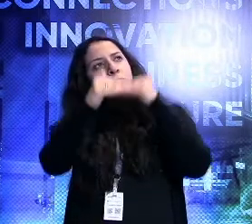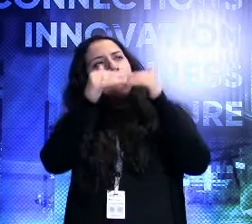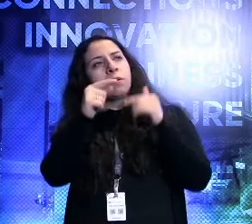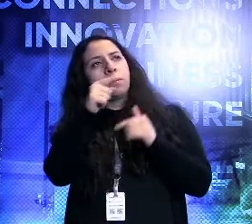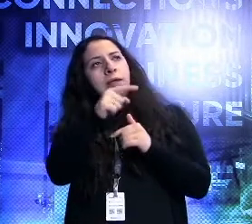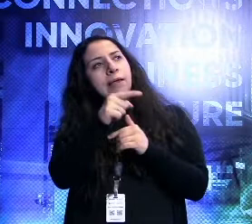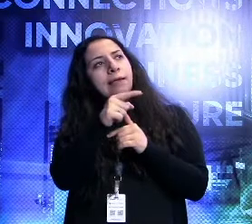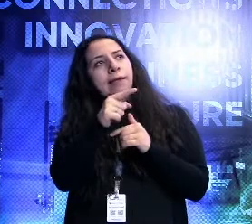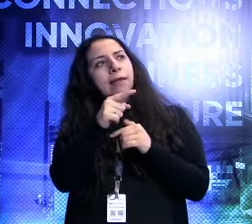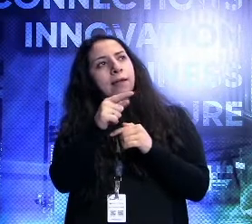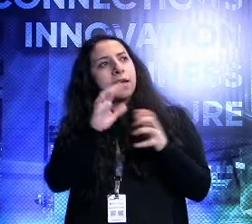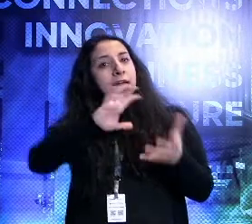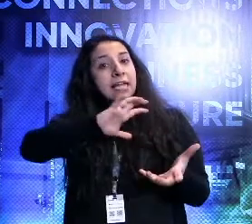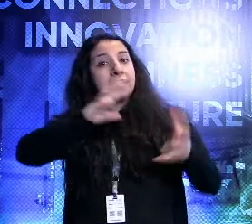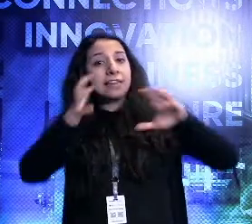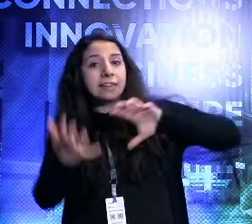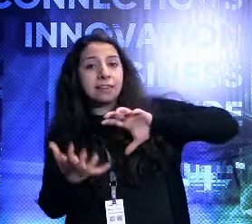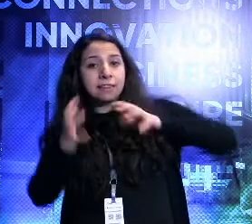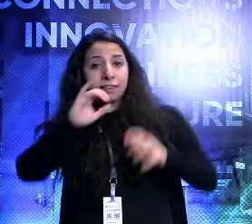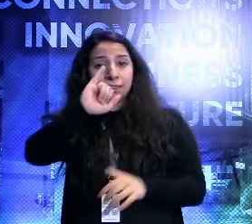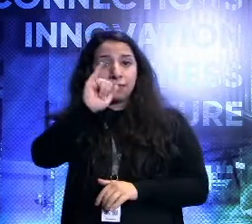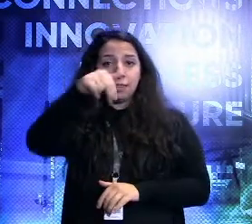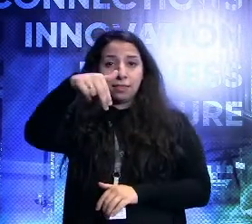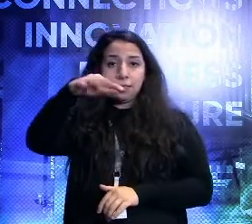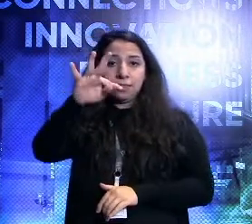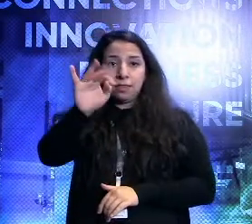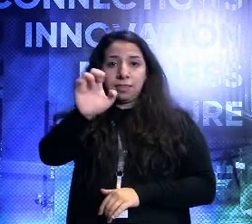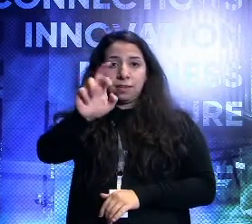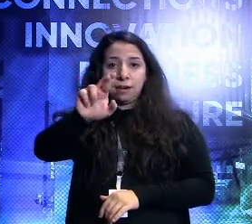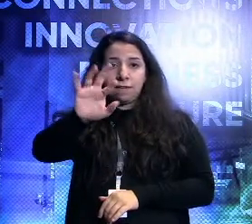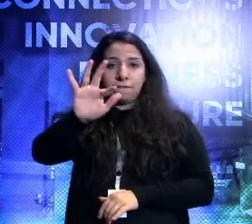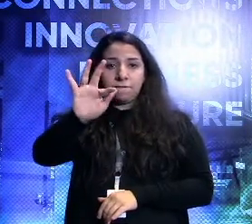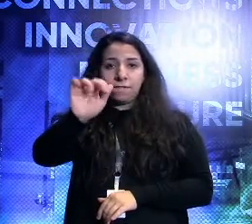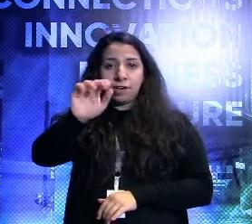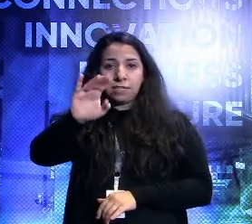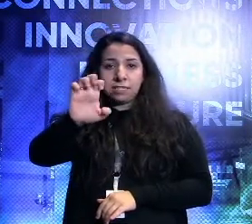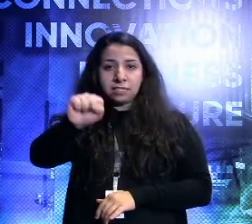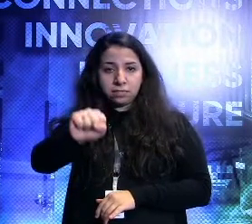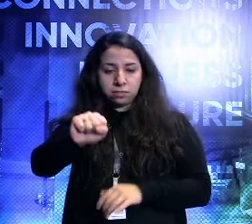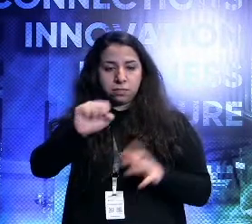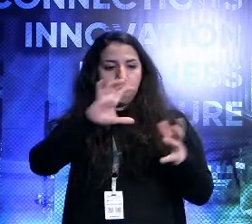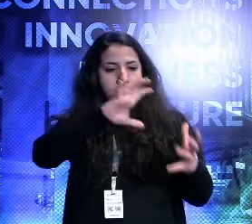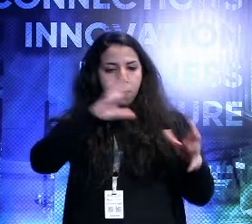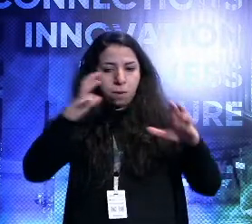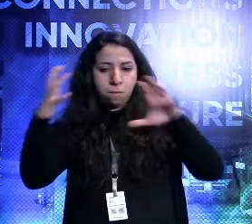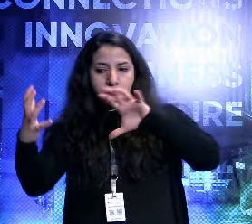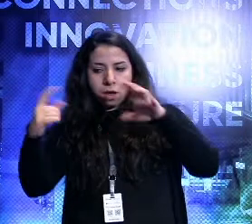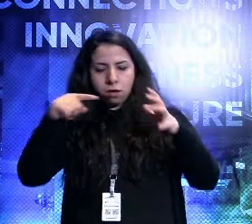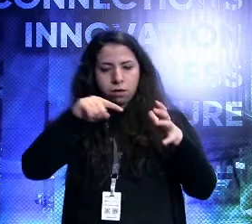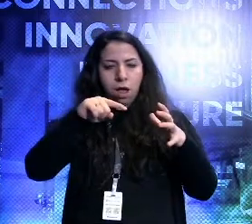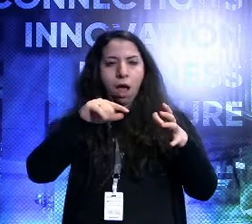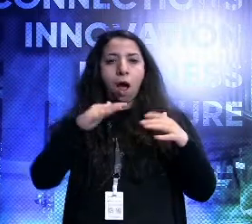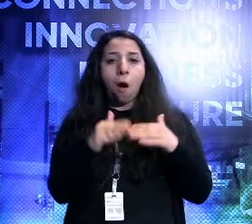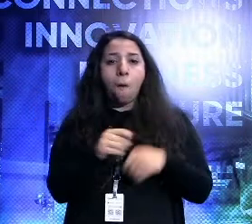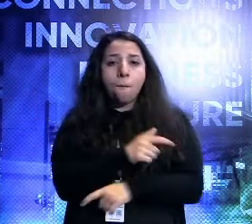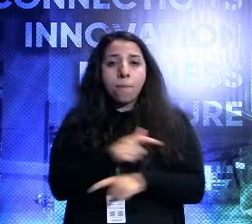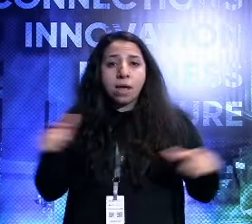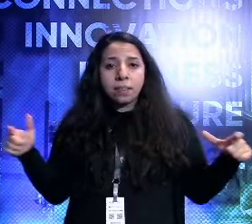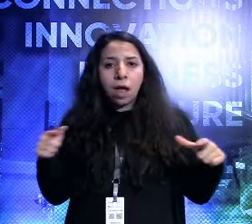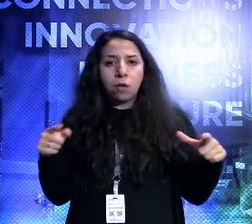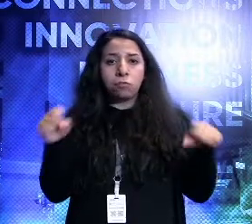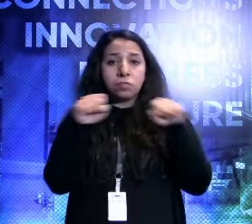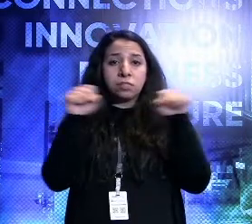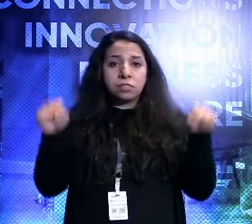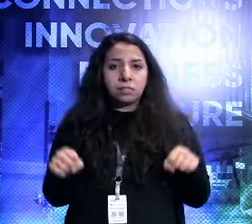classes concretas, eu tenho a possibilidade de ir aumentando esse sistema e melhorando, colocando novas